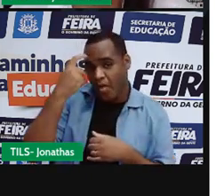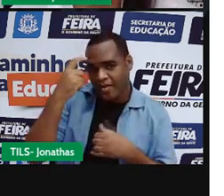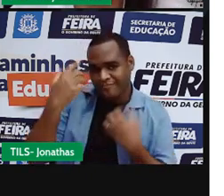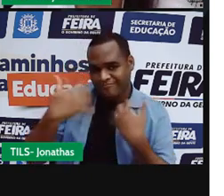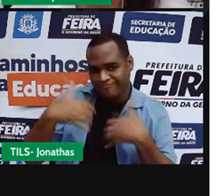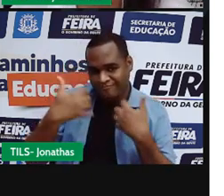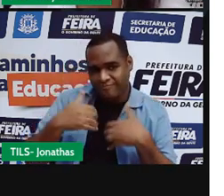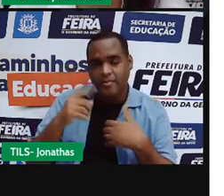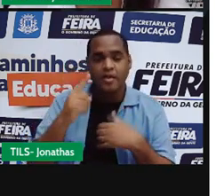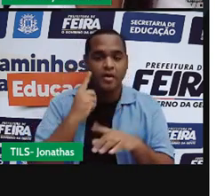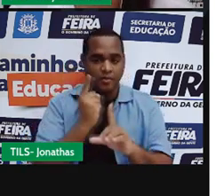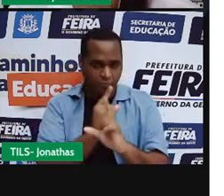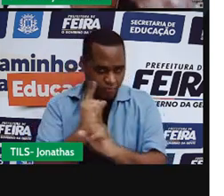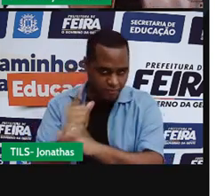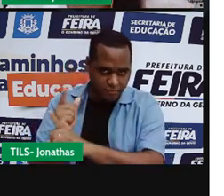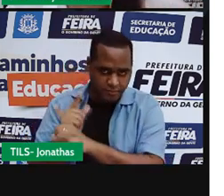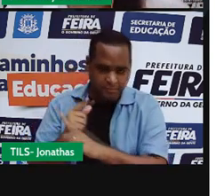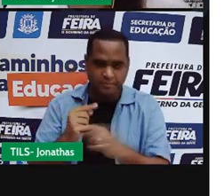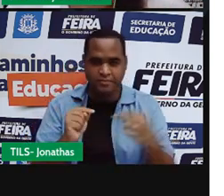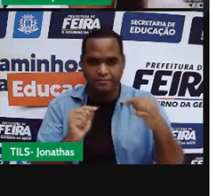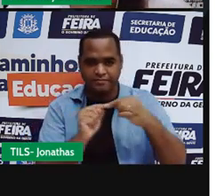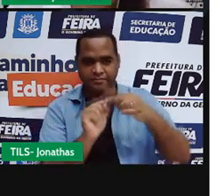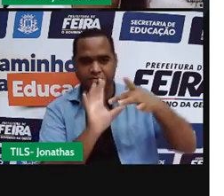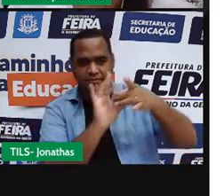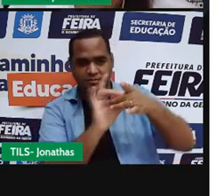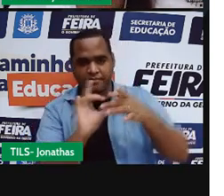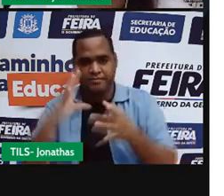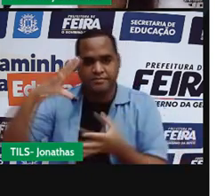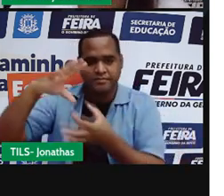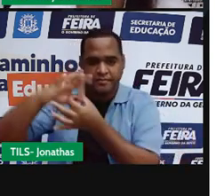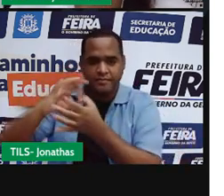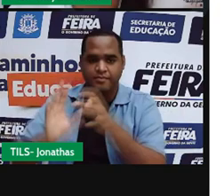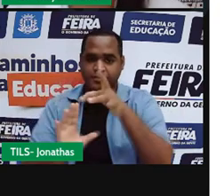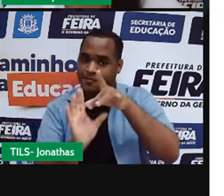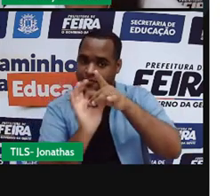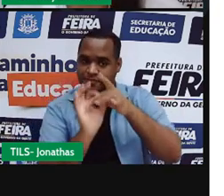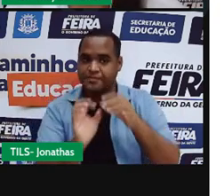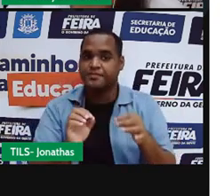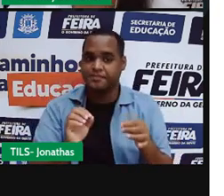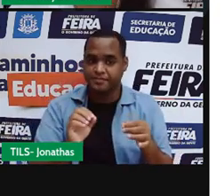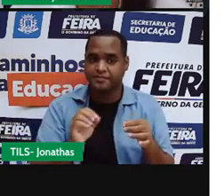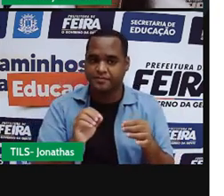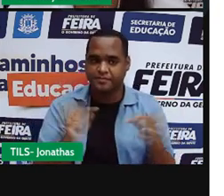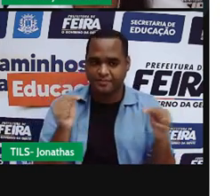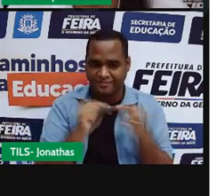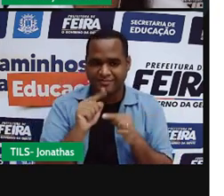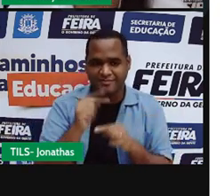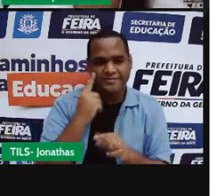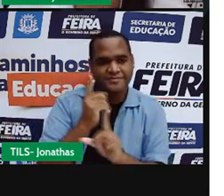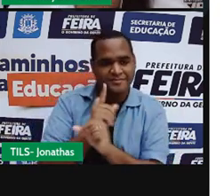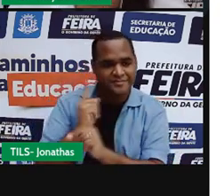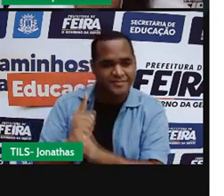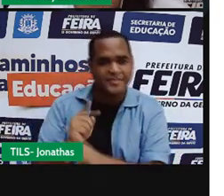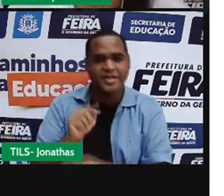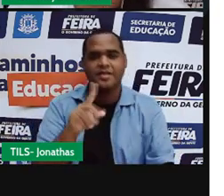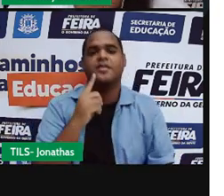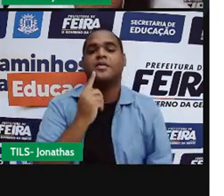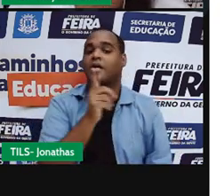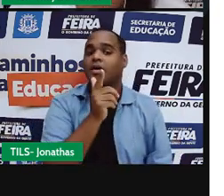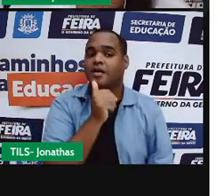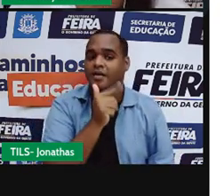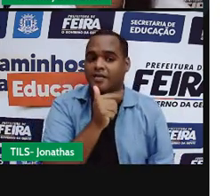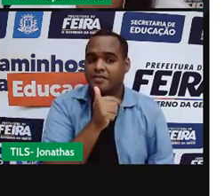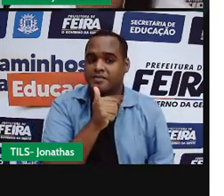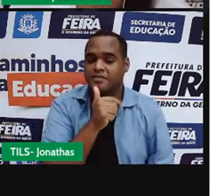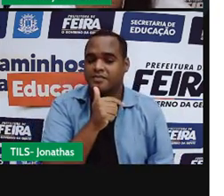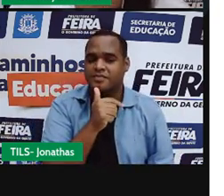os pares. Então, de um lado vai ter o estado da matéria e do outro vai ter a descrição dele. Vou clicar em um.